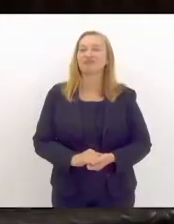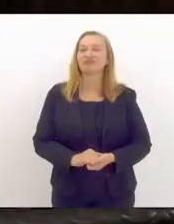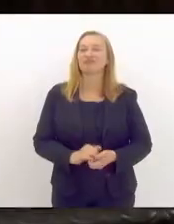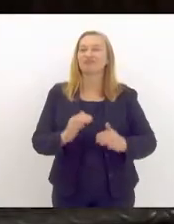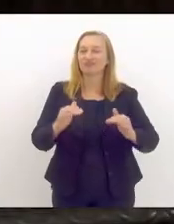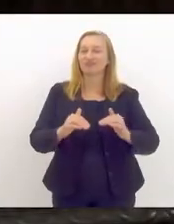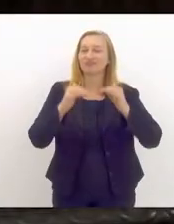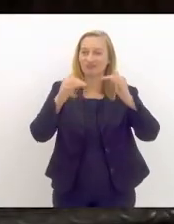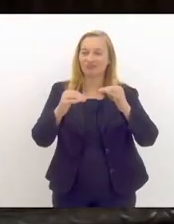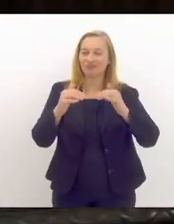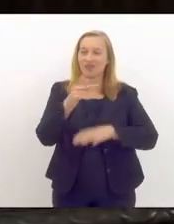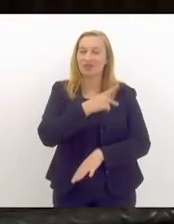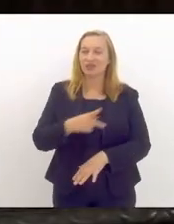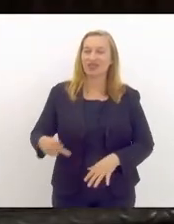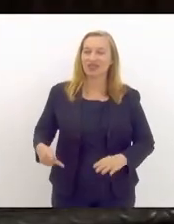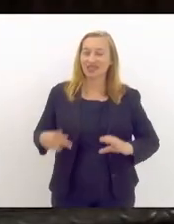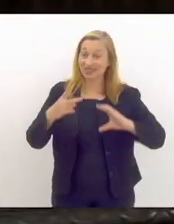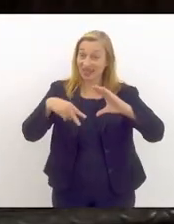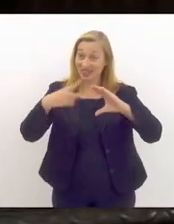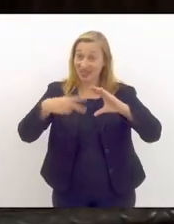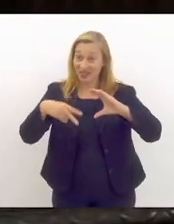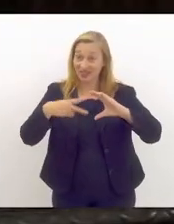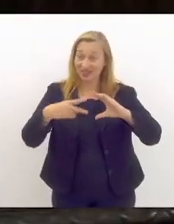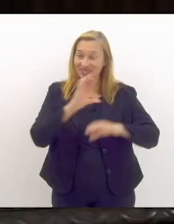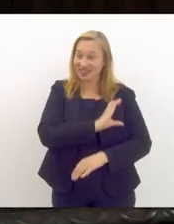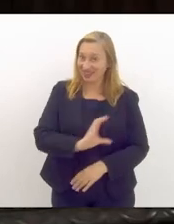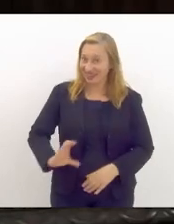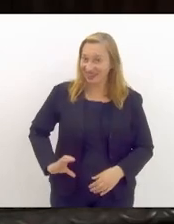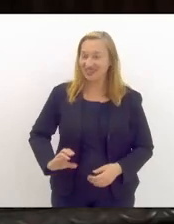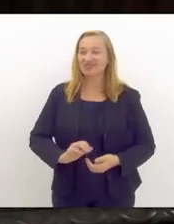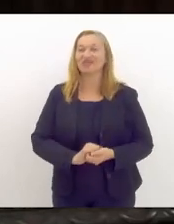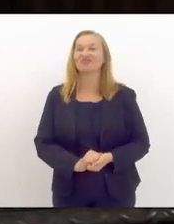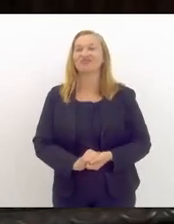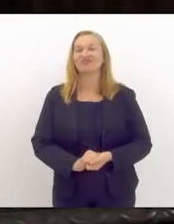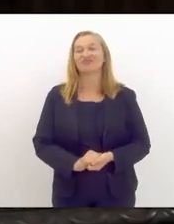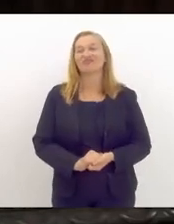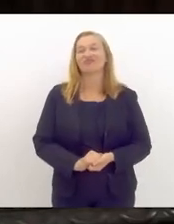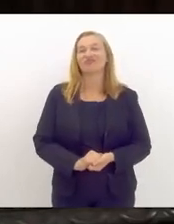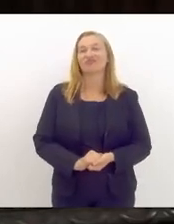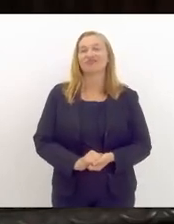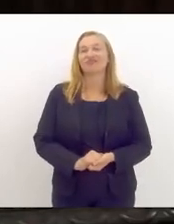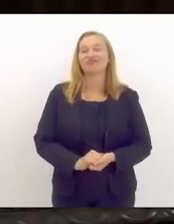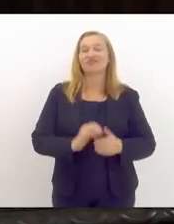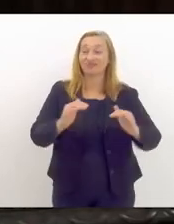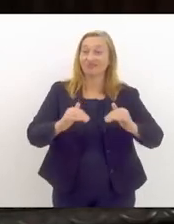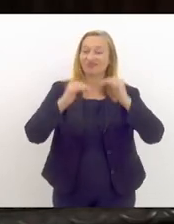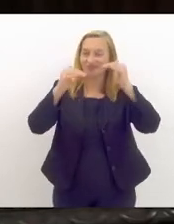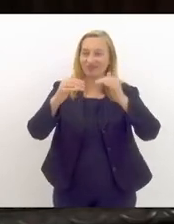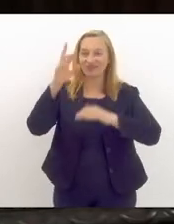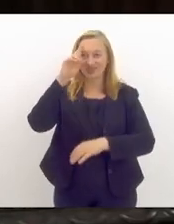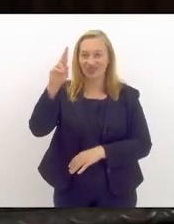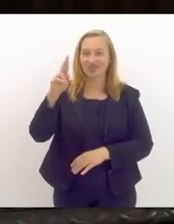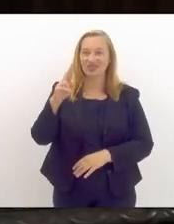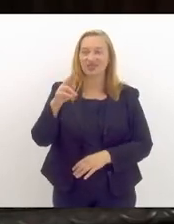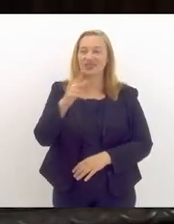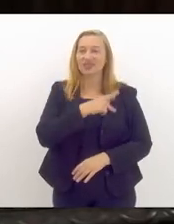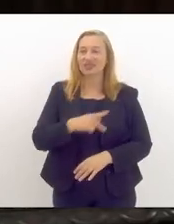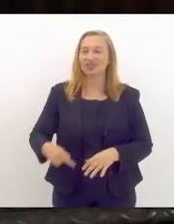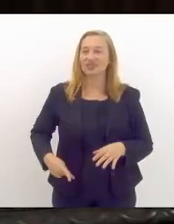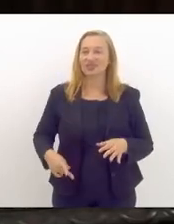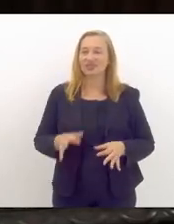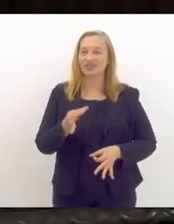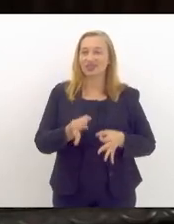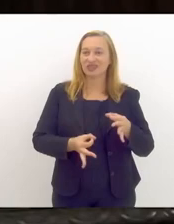senhor presidente da Câmara, Carlos Caiado, o excelentíssimo senhor presidente do Tribunal de Contas do Estado